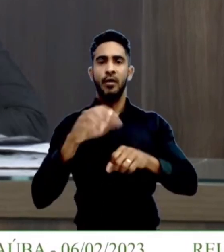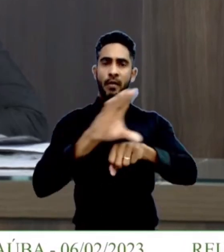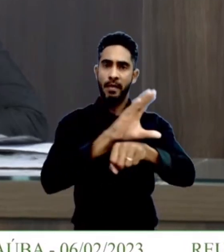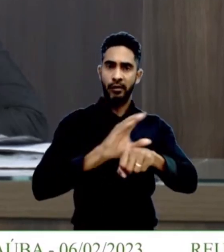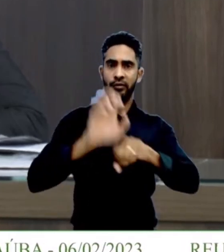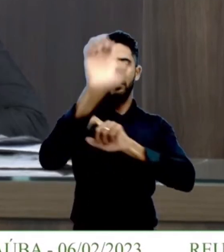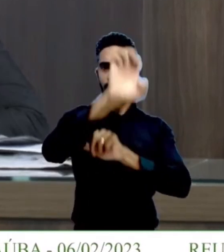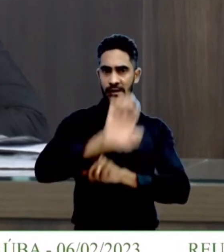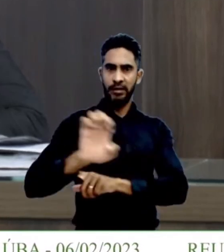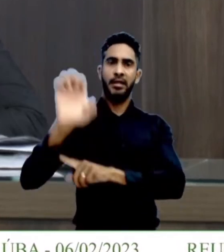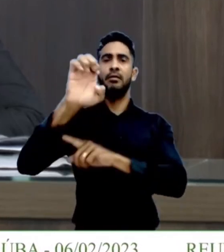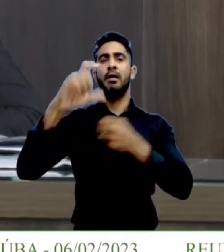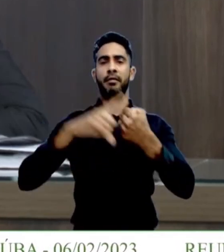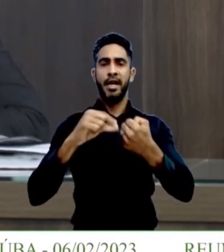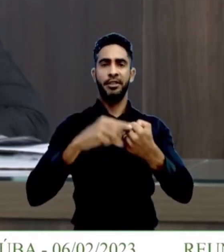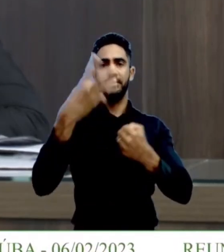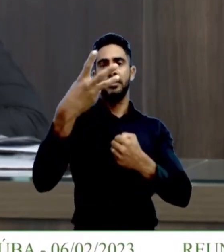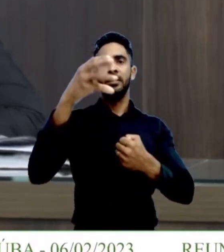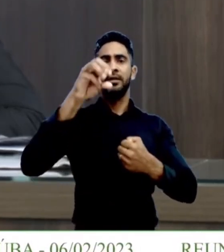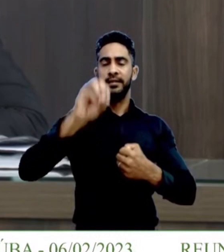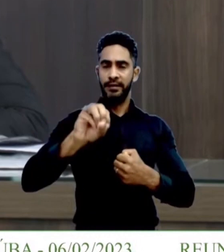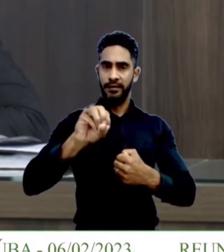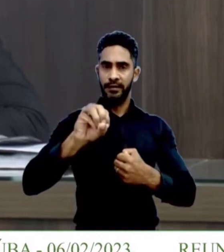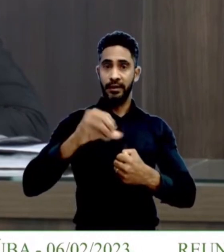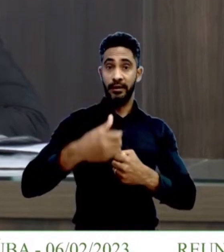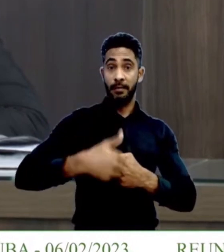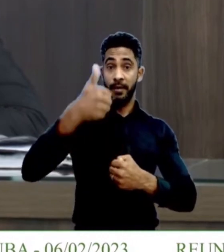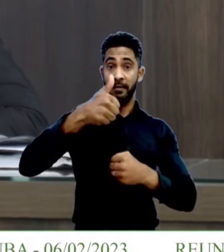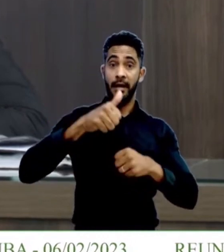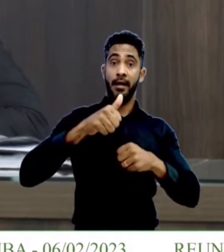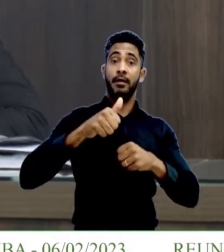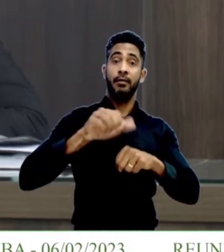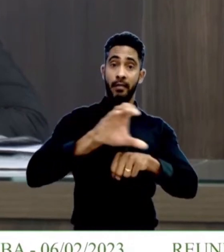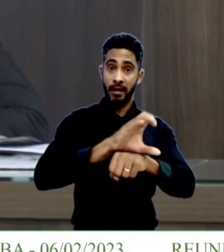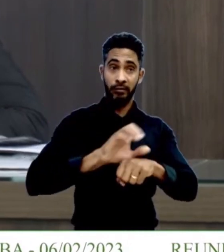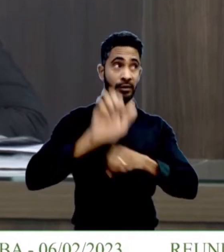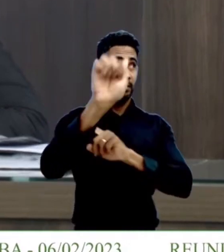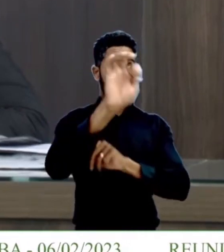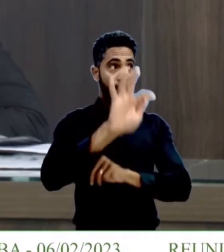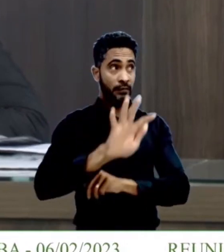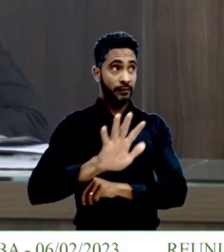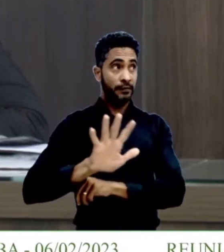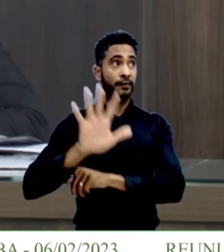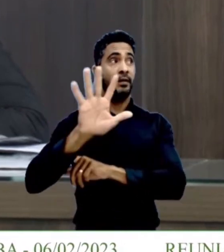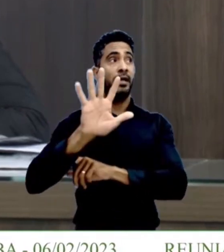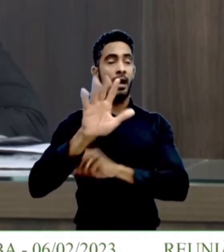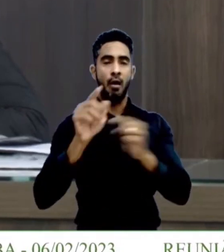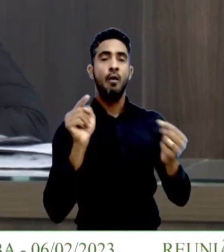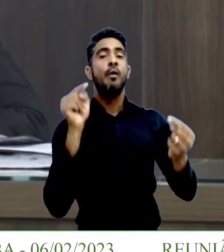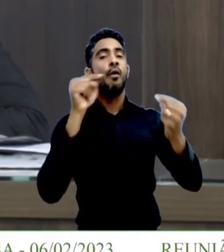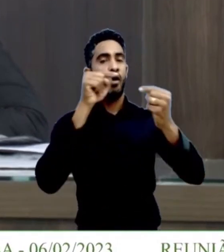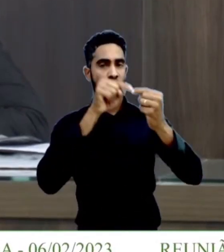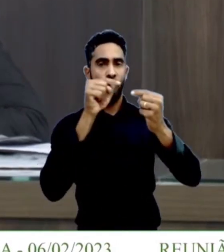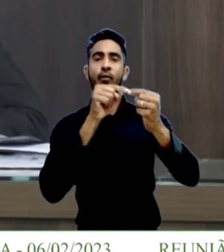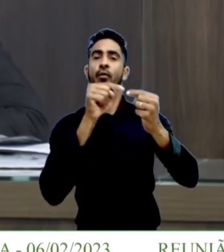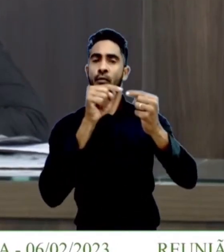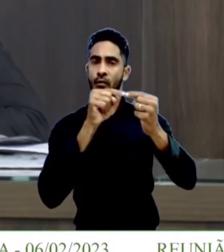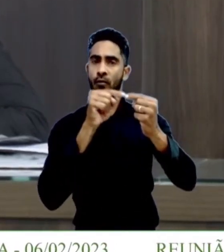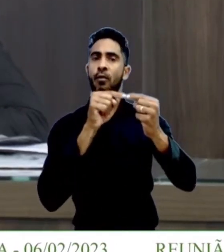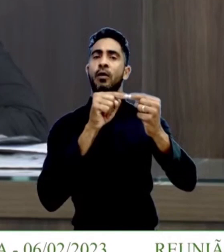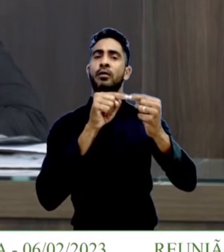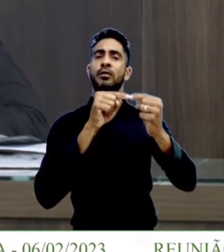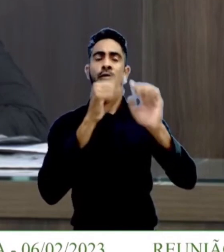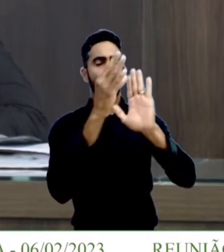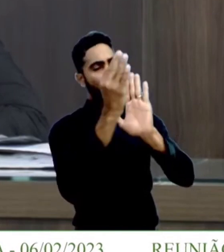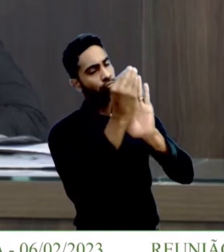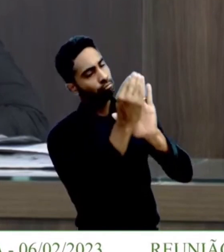Constituição Estadual e artigo 30, primeiro da Constituição Federal, encontrando-se em perfeita consonância com os